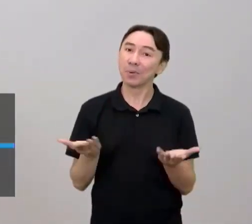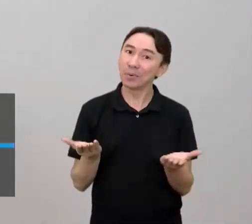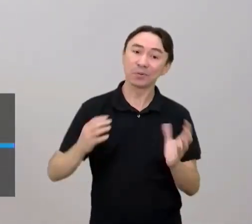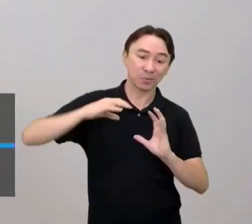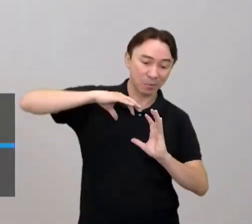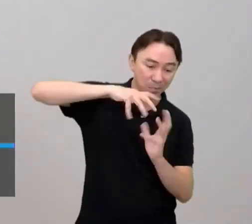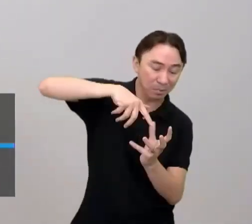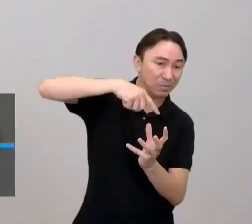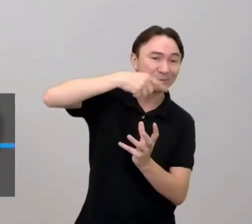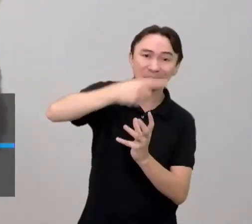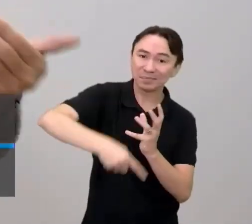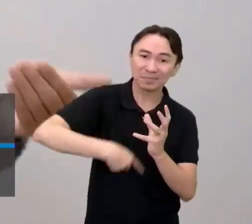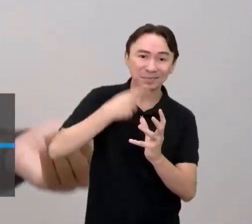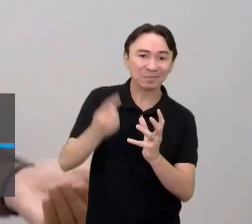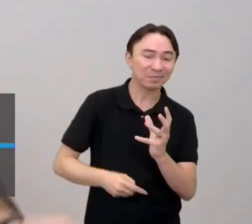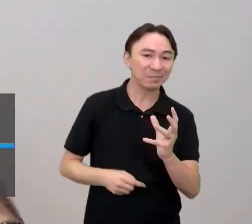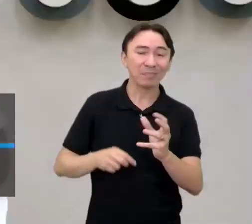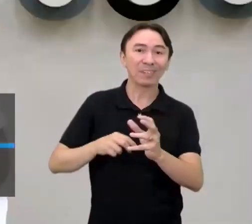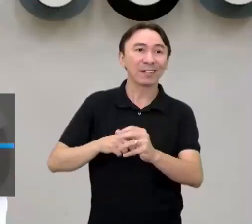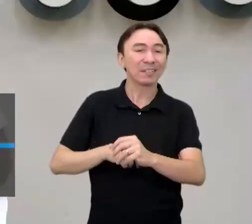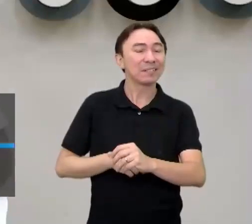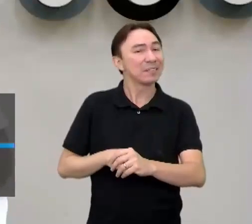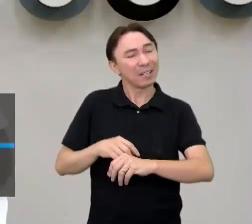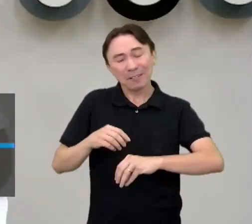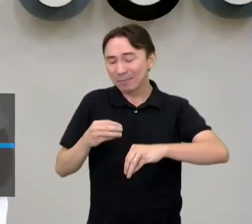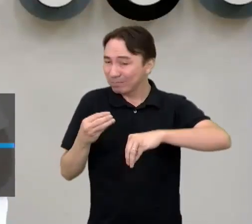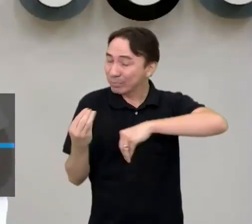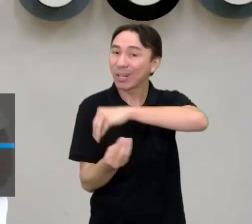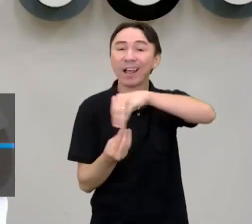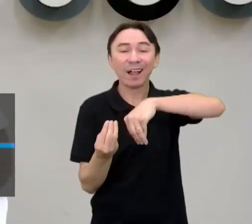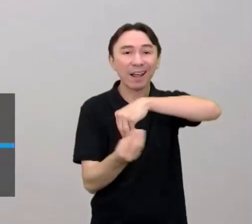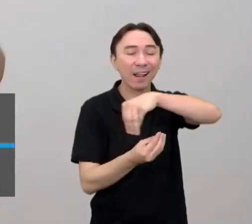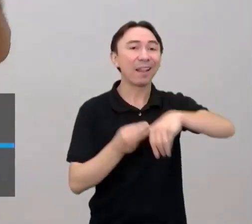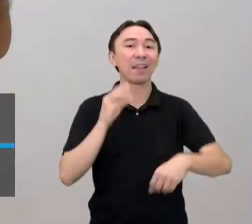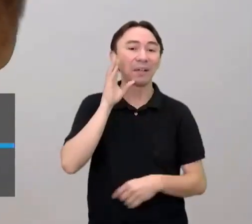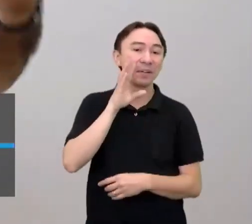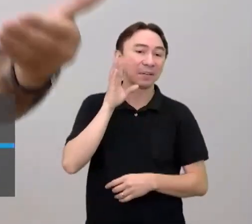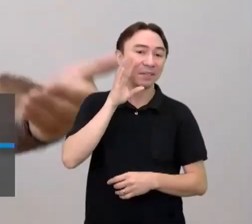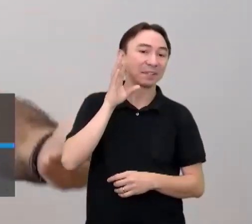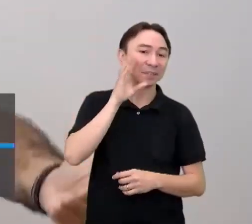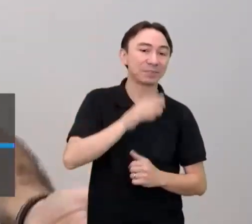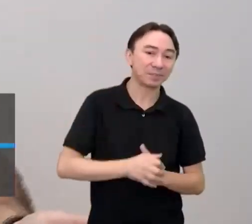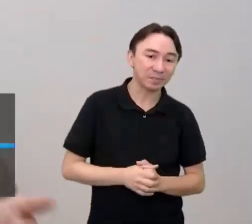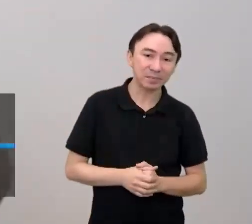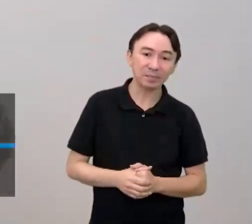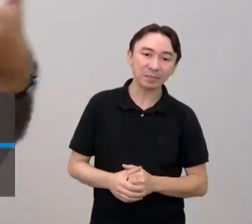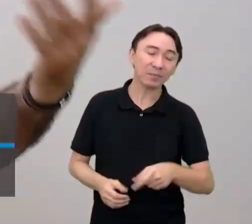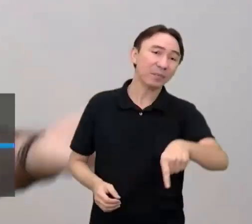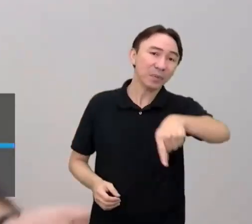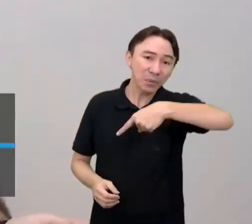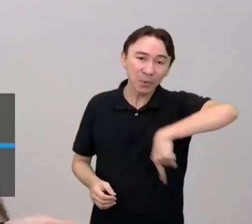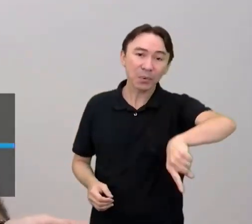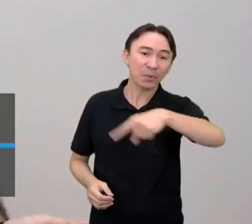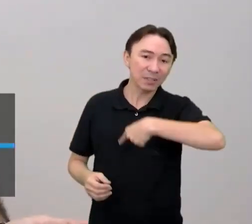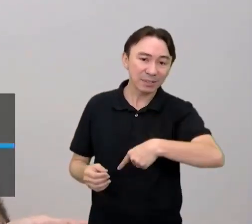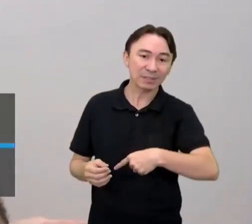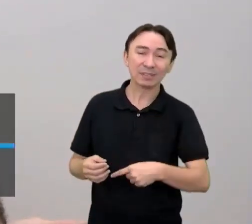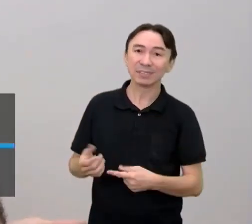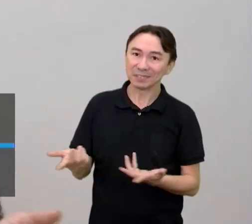algo que não deveria deixar de ser. Porque a nossa espécie, desde quando ela nasceu, ela